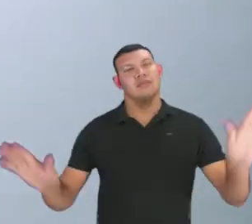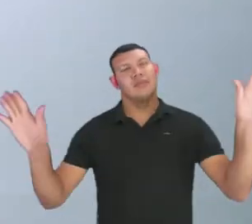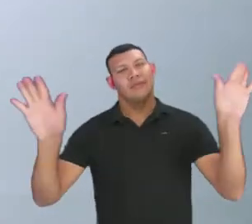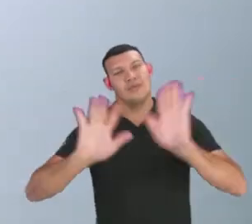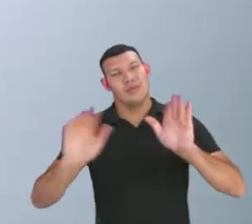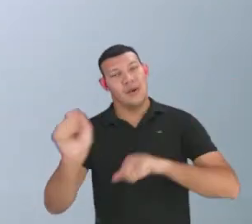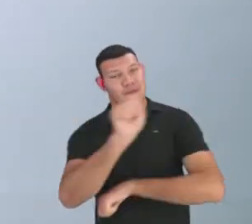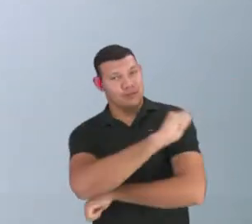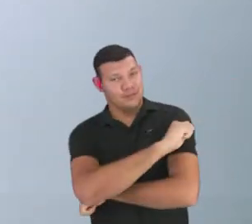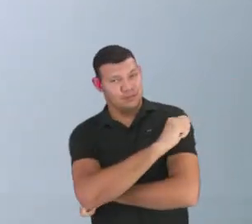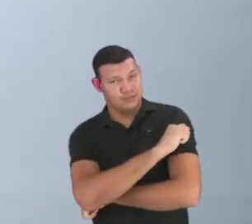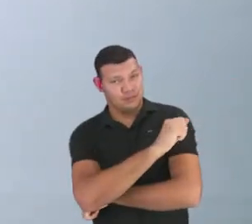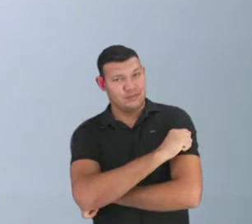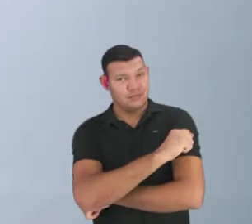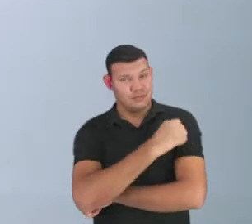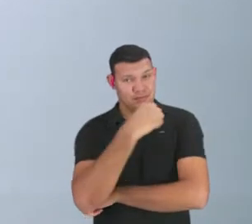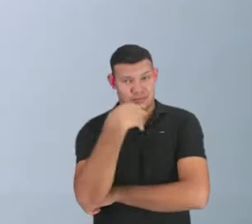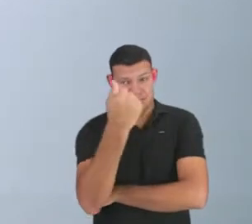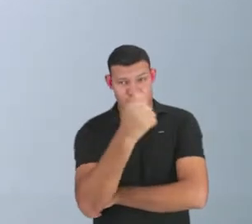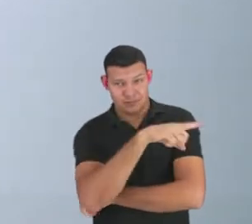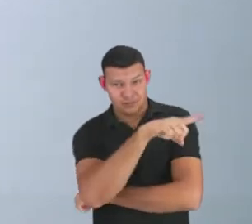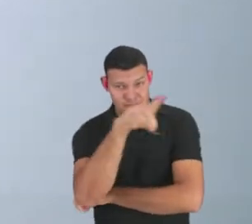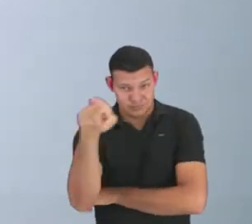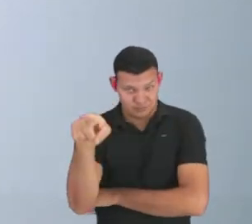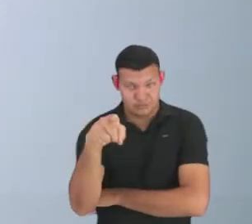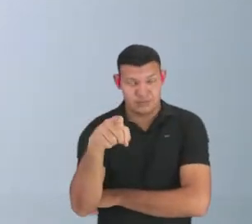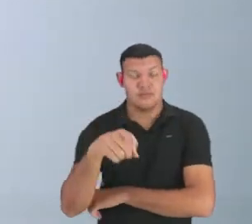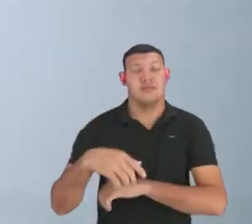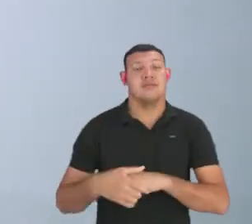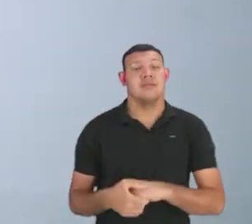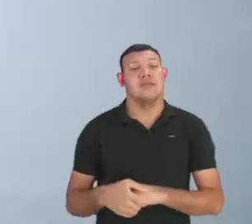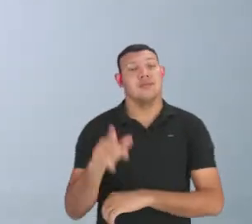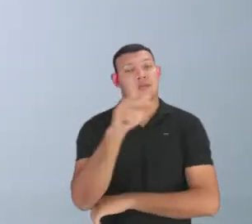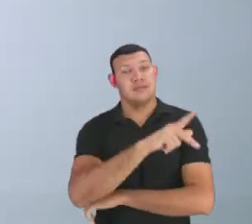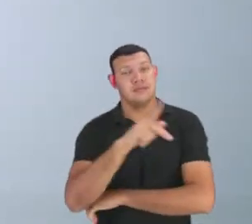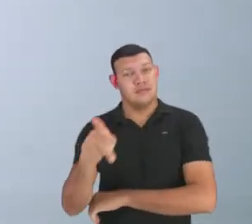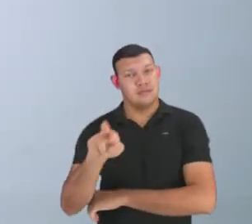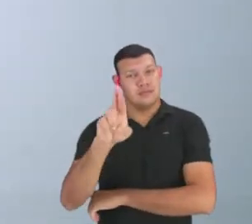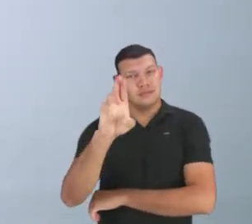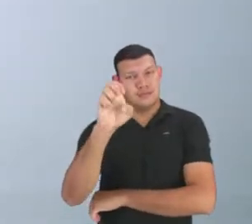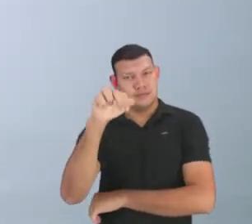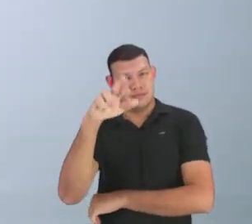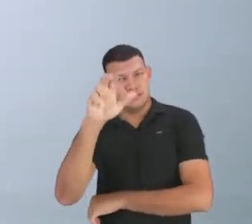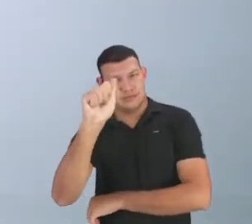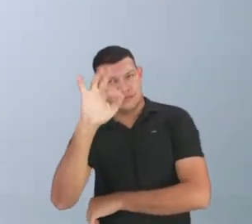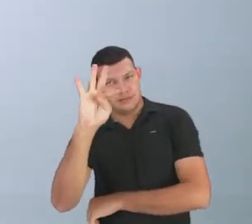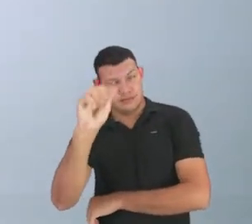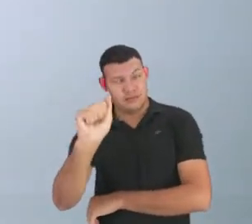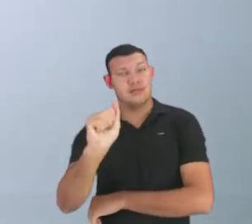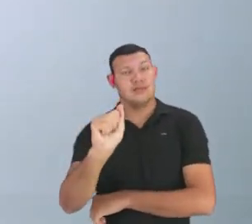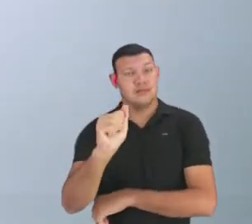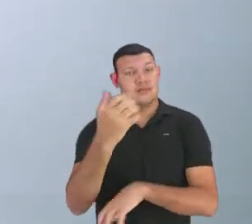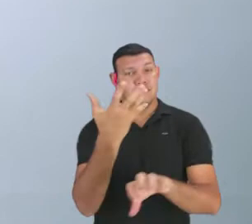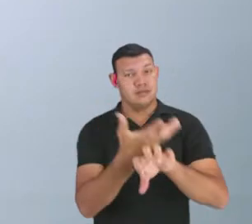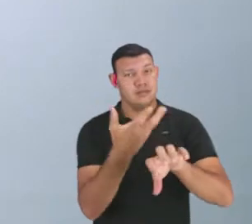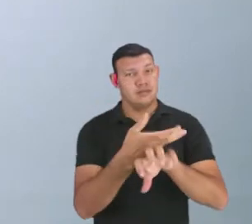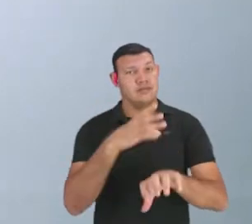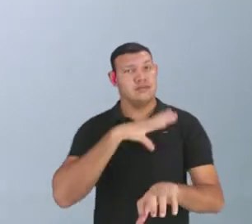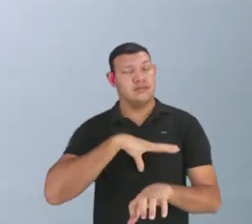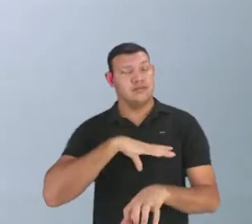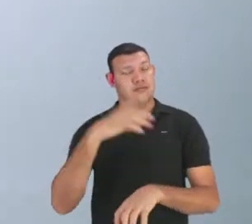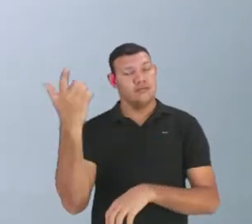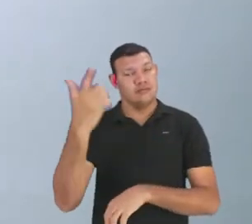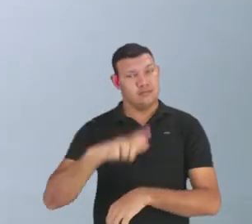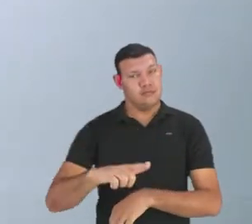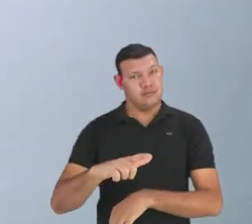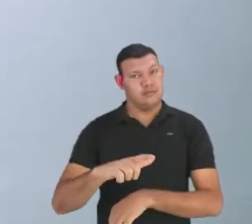Olá, alunos! Como vocês estão? Tudo bem? Professora Renata, Língua Portuguesa, mais uma vez com vocês. A